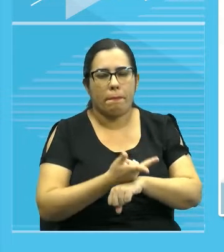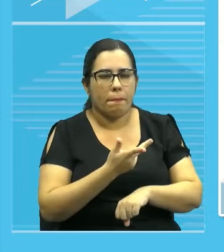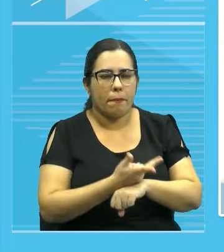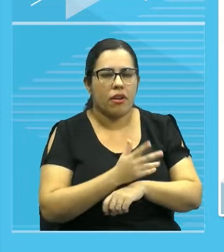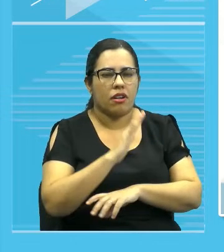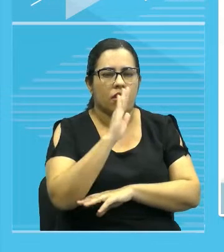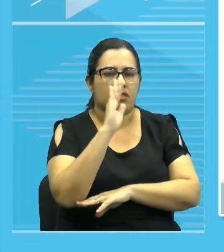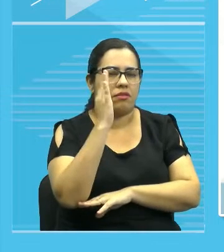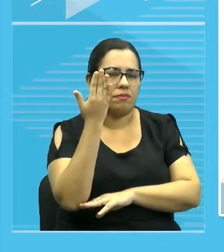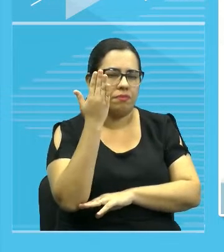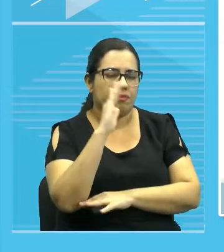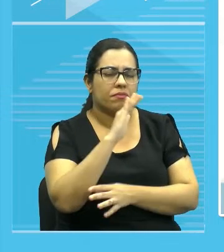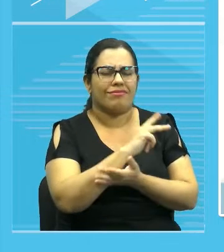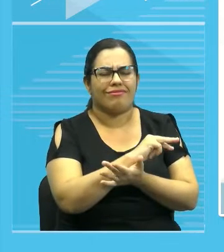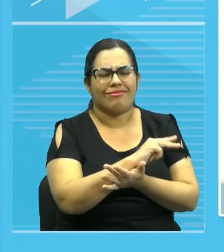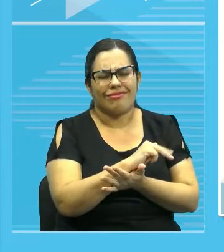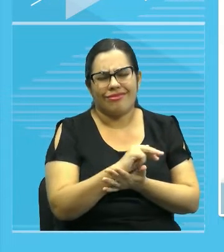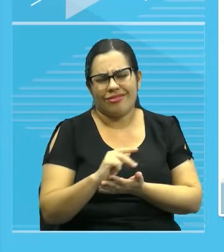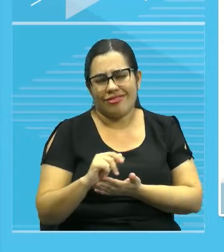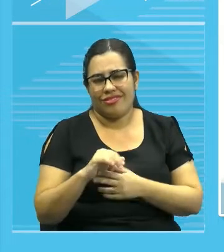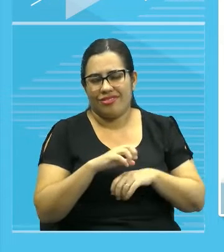madeira babá